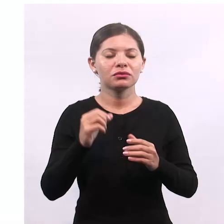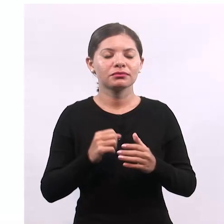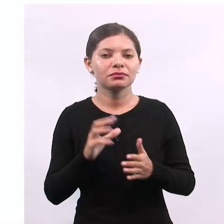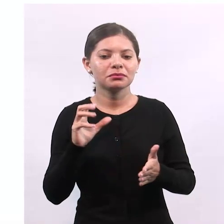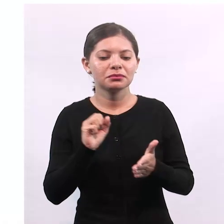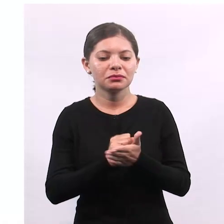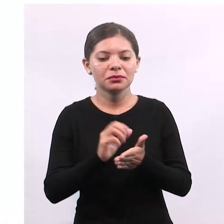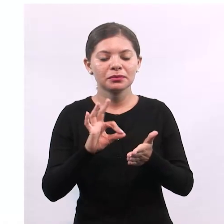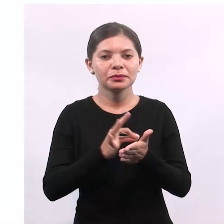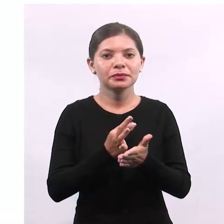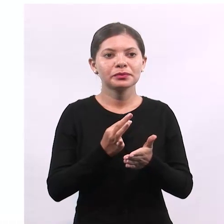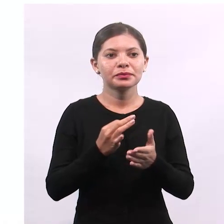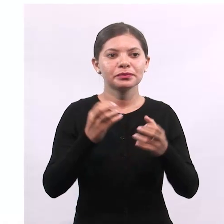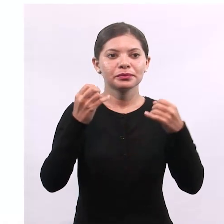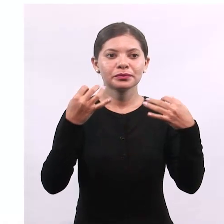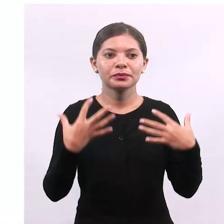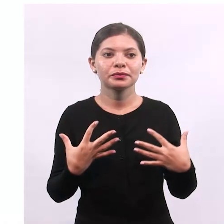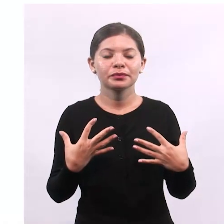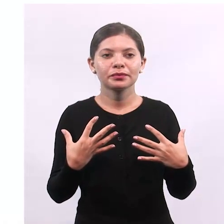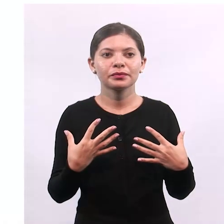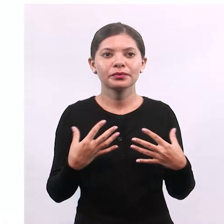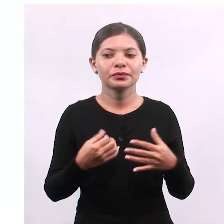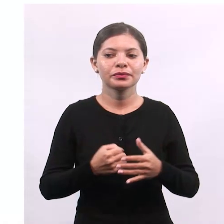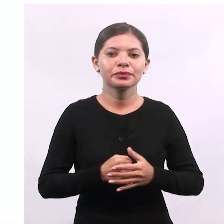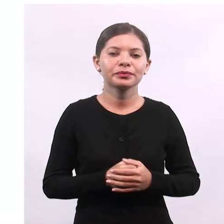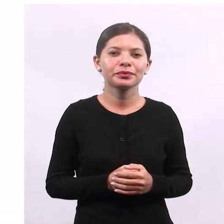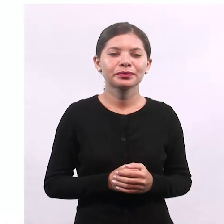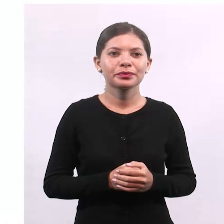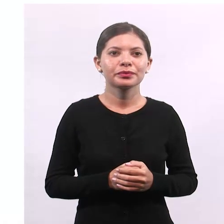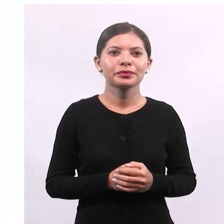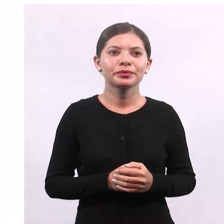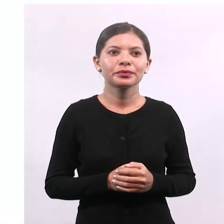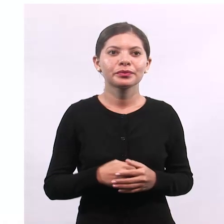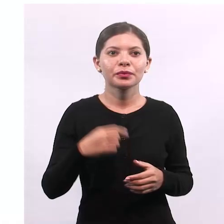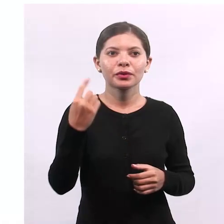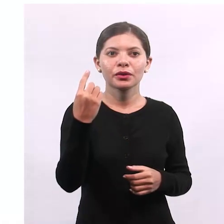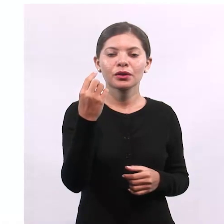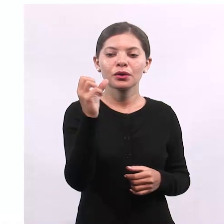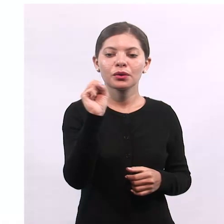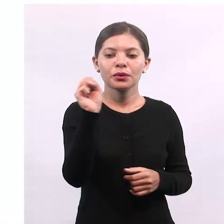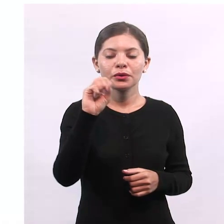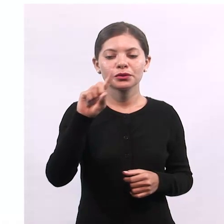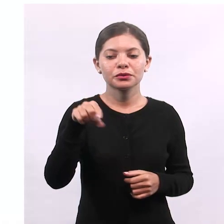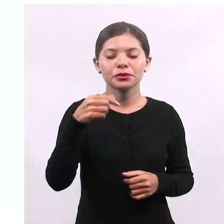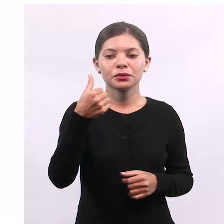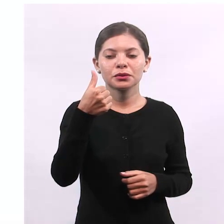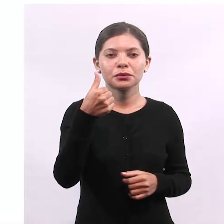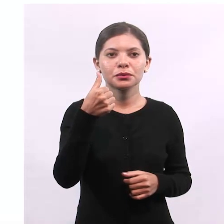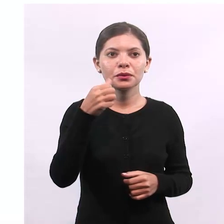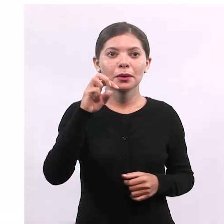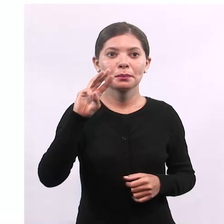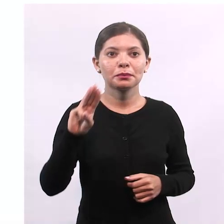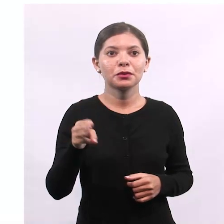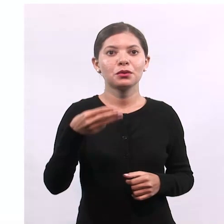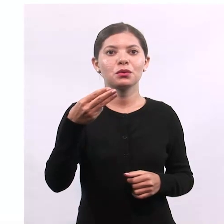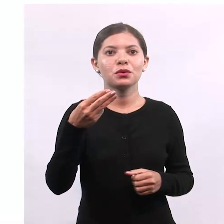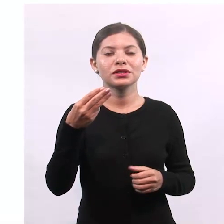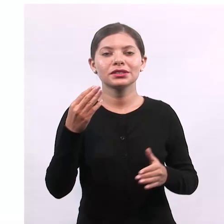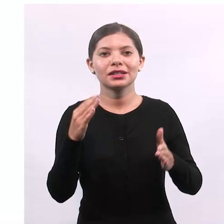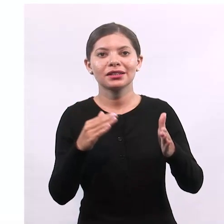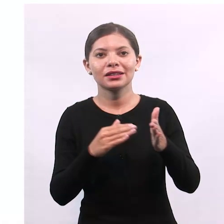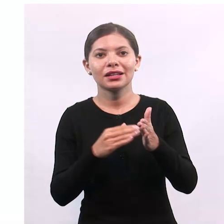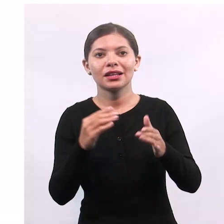ele diz ainda olha a rede privada saiu de 1,8 milhões para 9 milhões e no ano de 2022